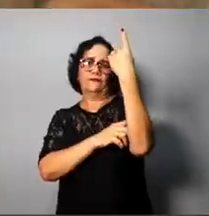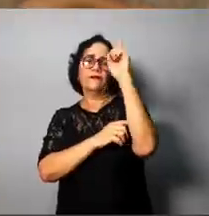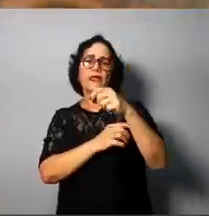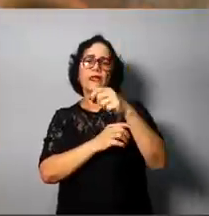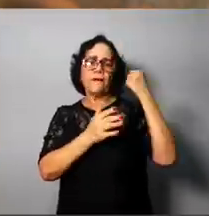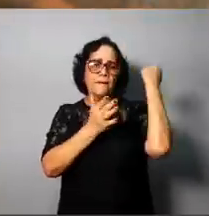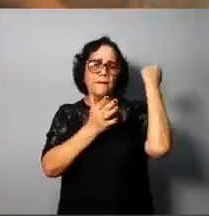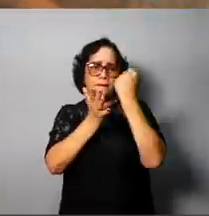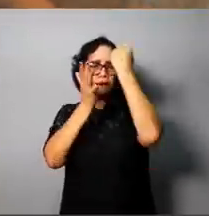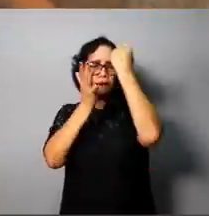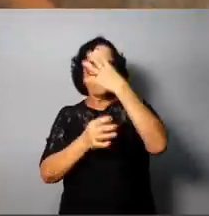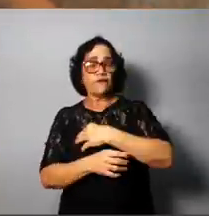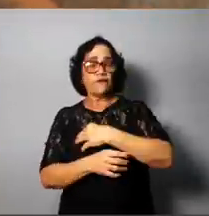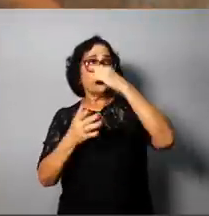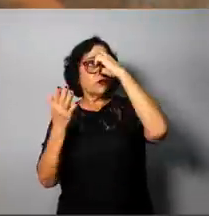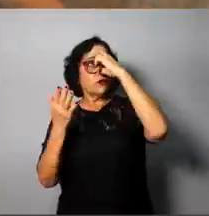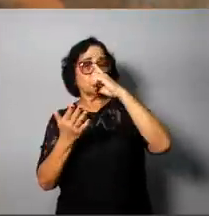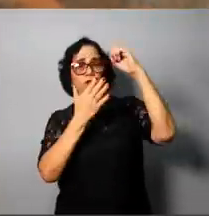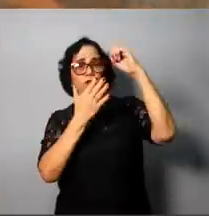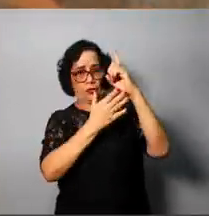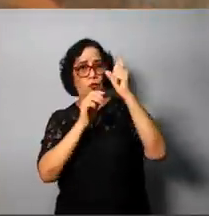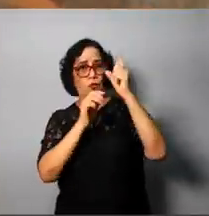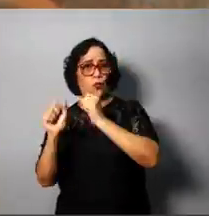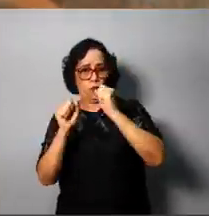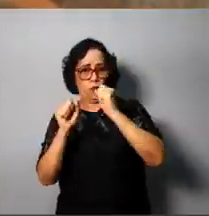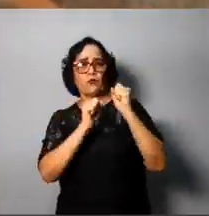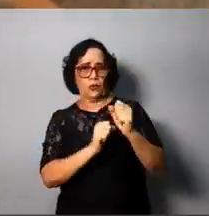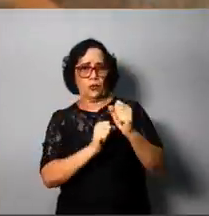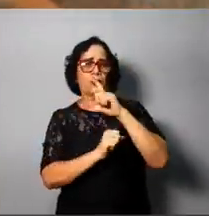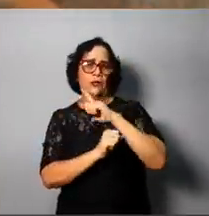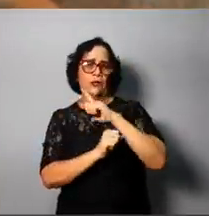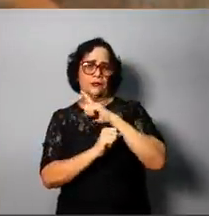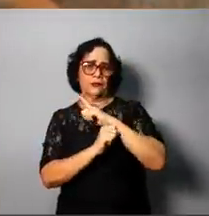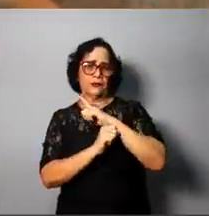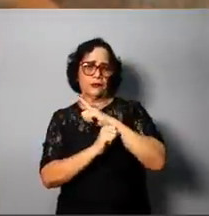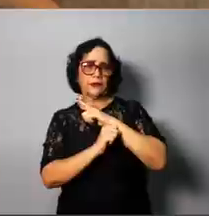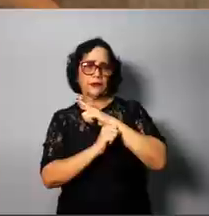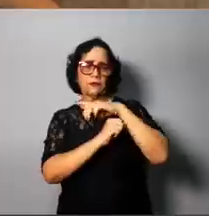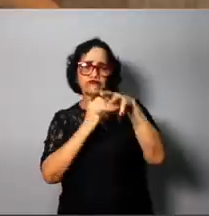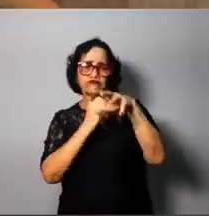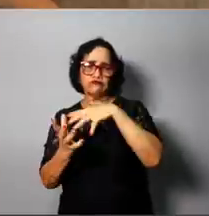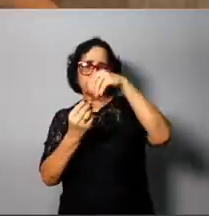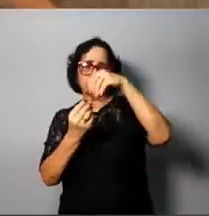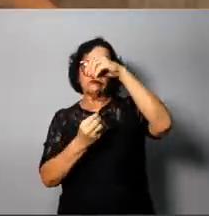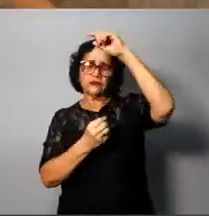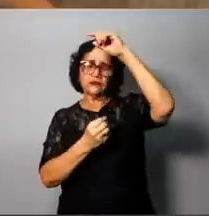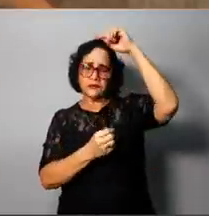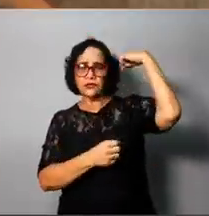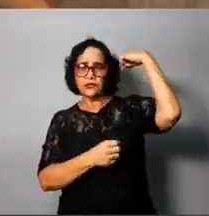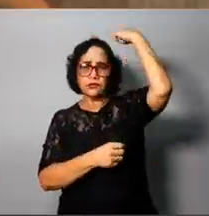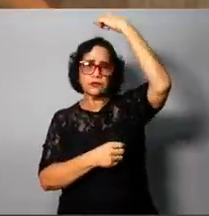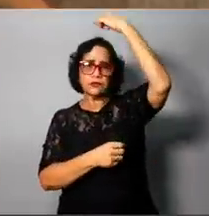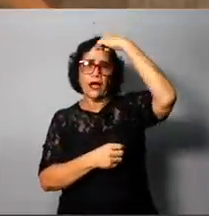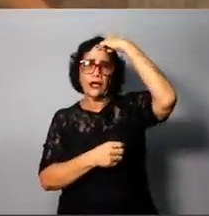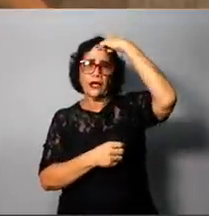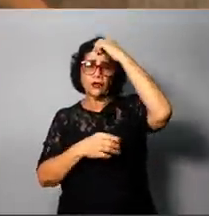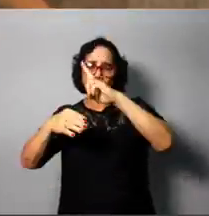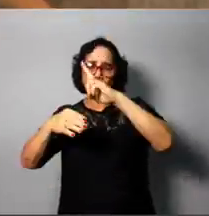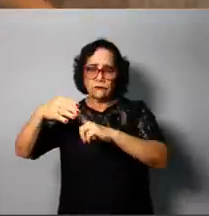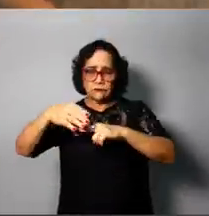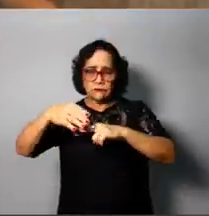filho de Deus com poder, pelo Espírito de santidade que os ressuscitou dos